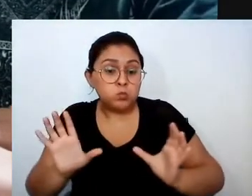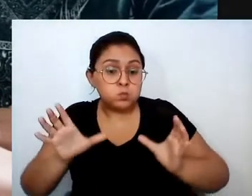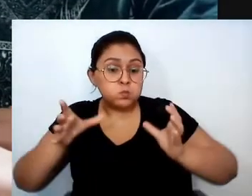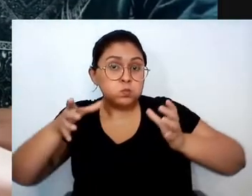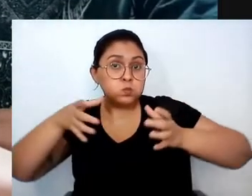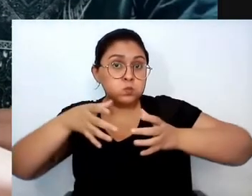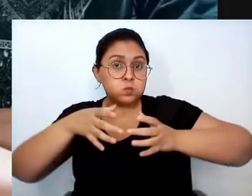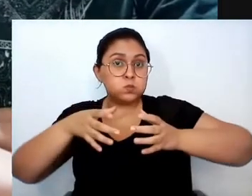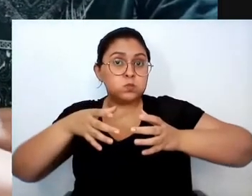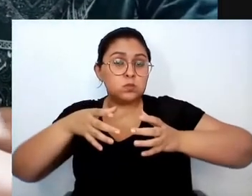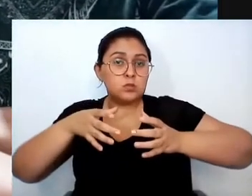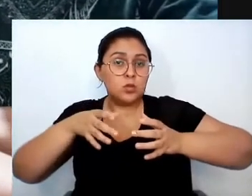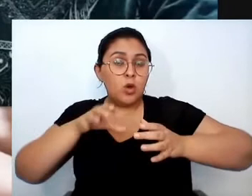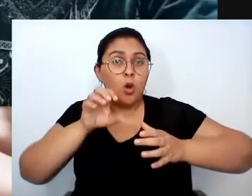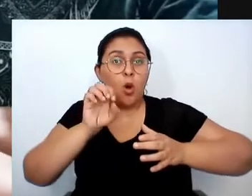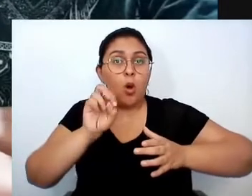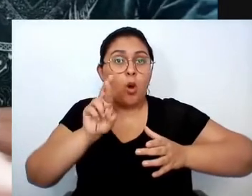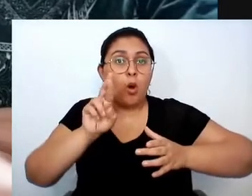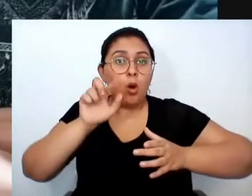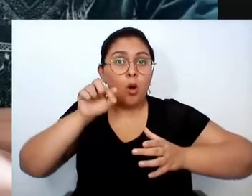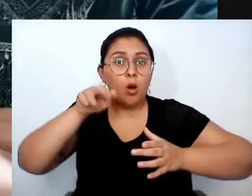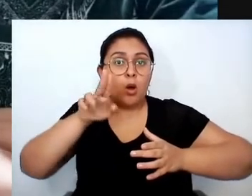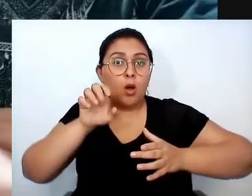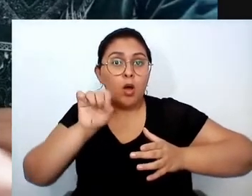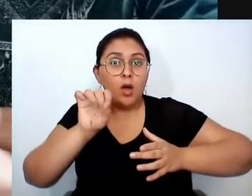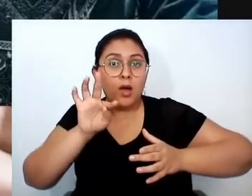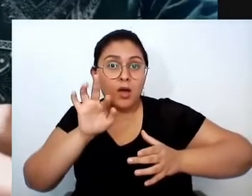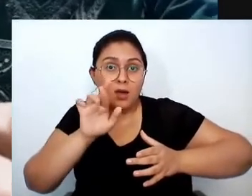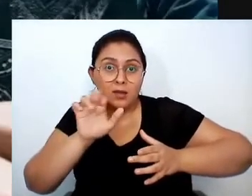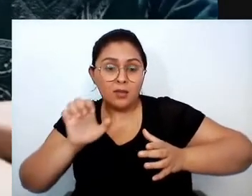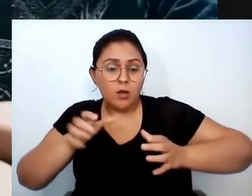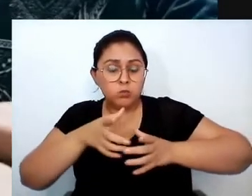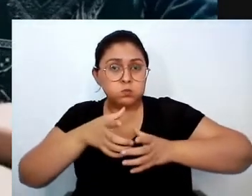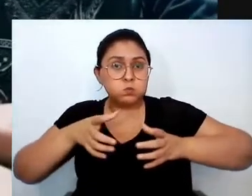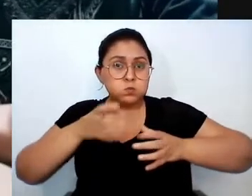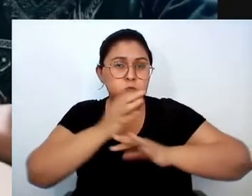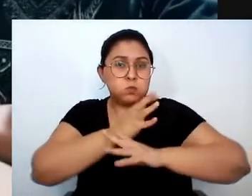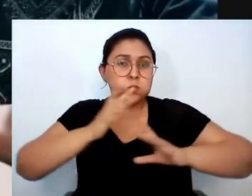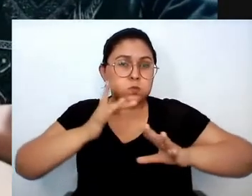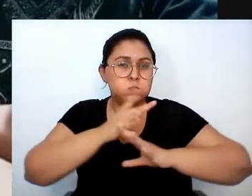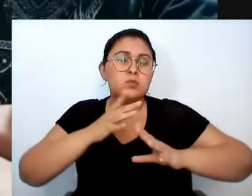orquestra. Daí a gente Sim, estava disponível e resolvemos formar um duo, né?